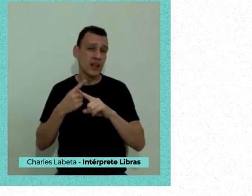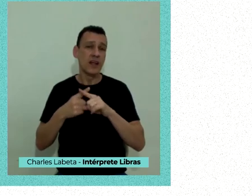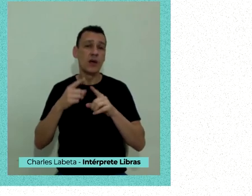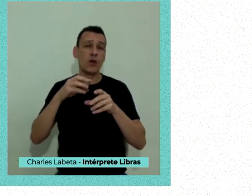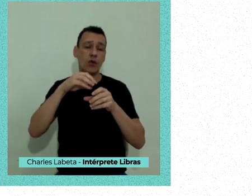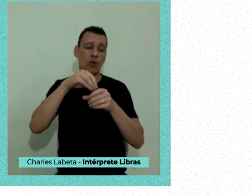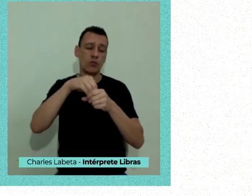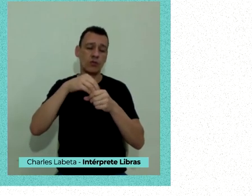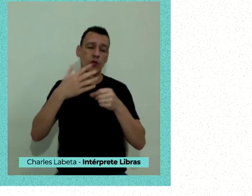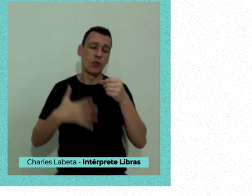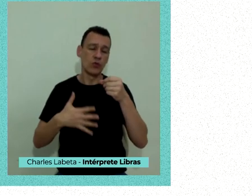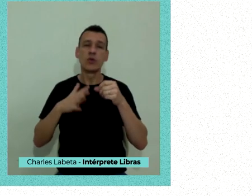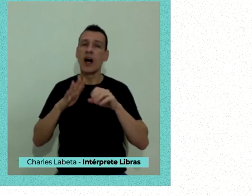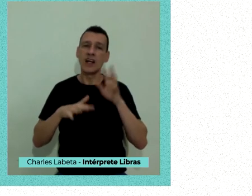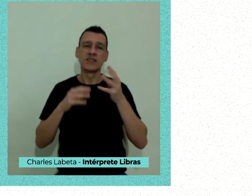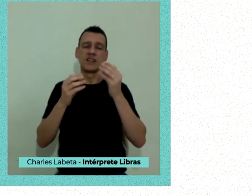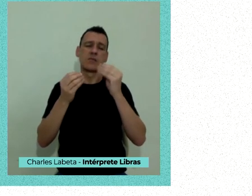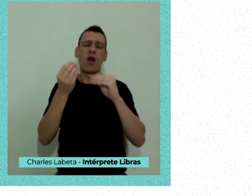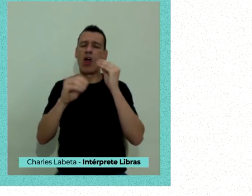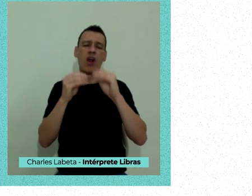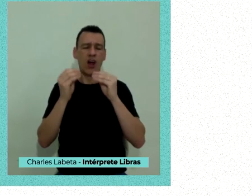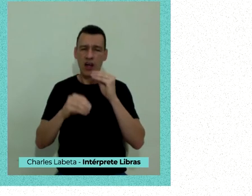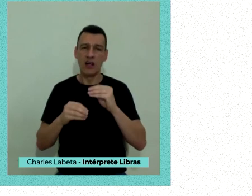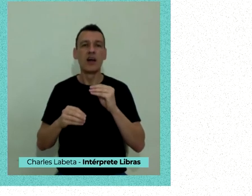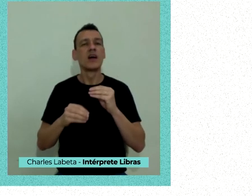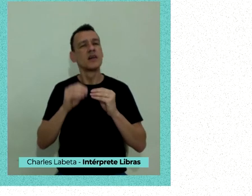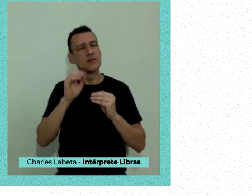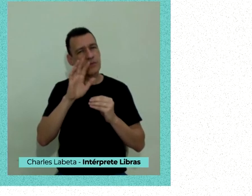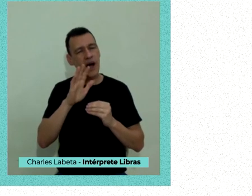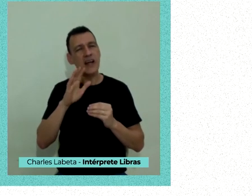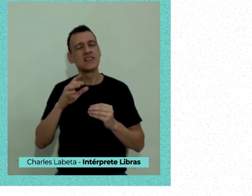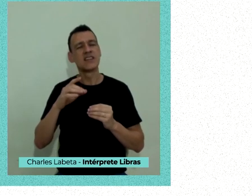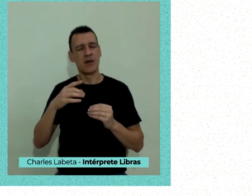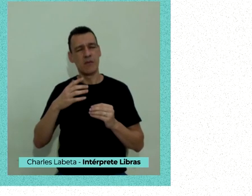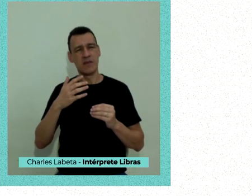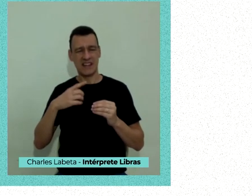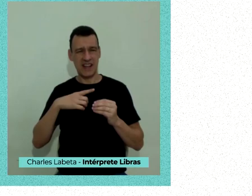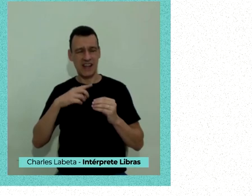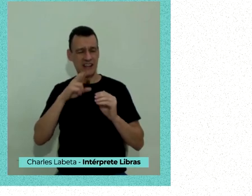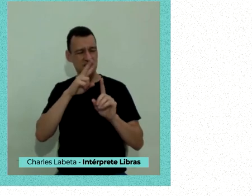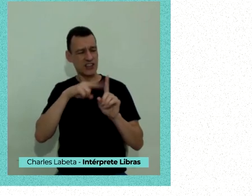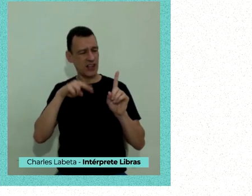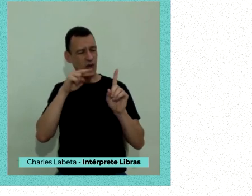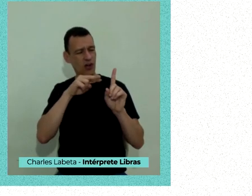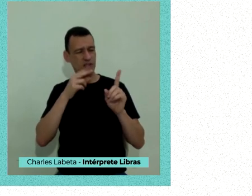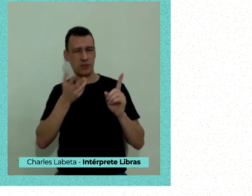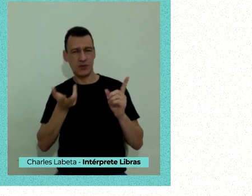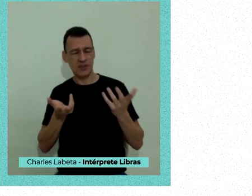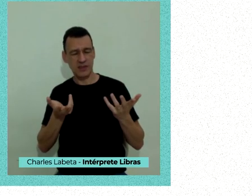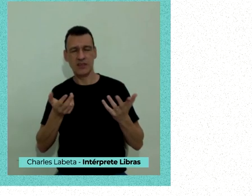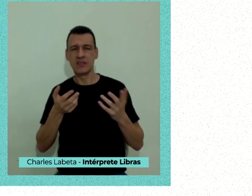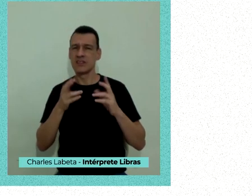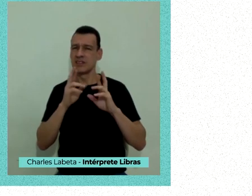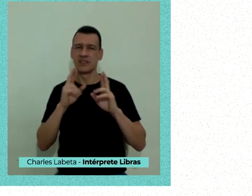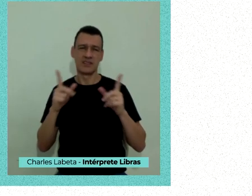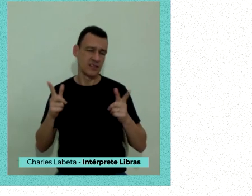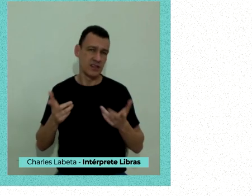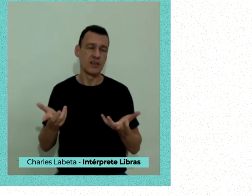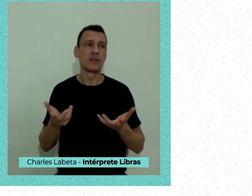produzidos, que muitas vezes ainda reproduz esses estereótipos, muitas vezes ainda faz com que